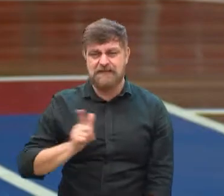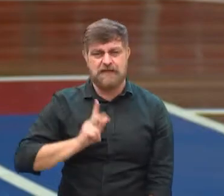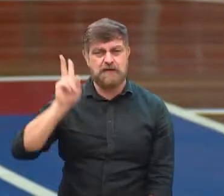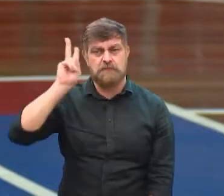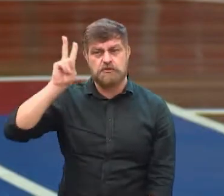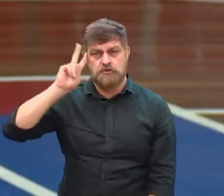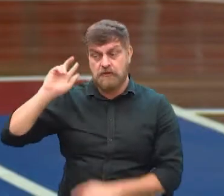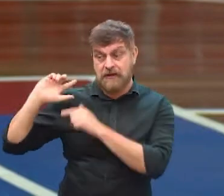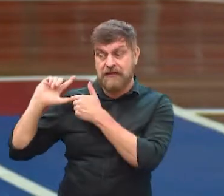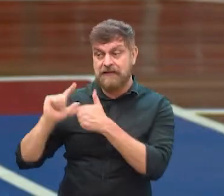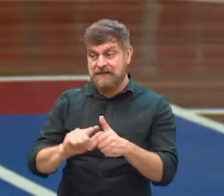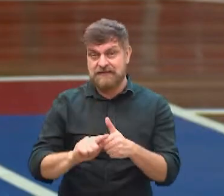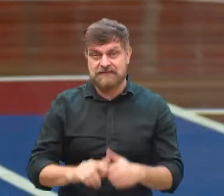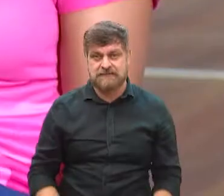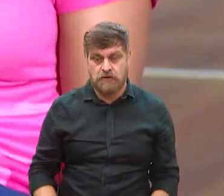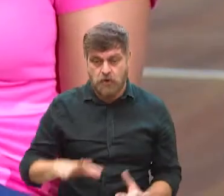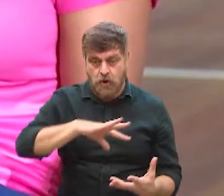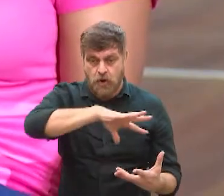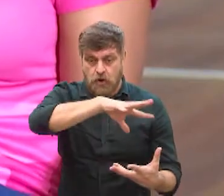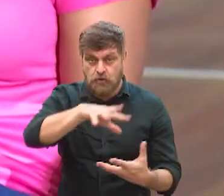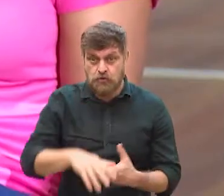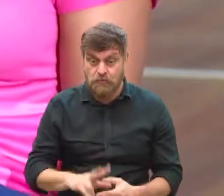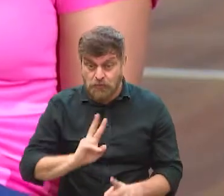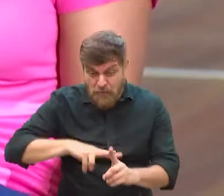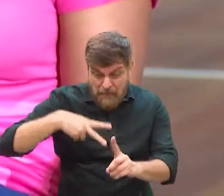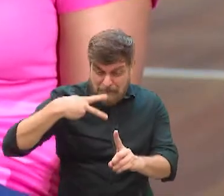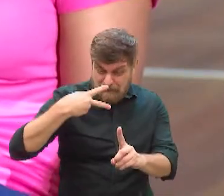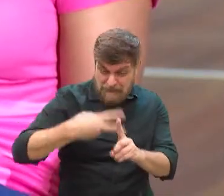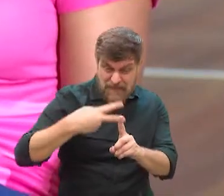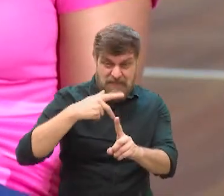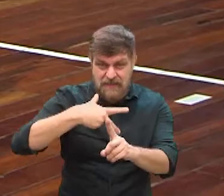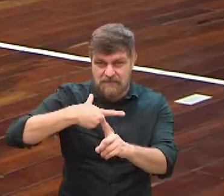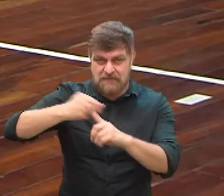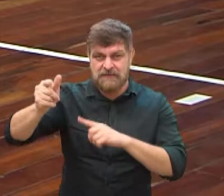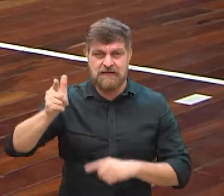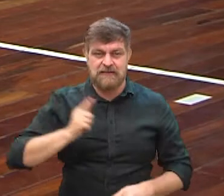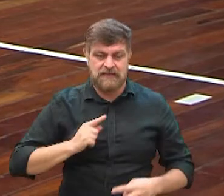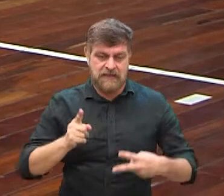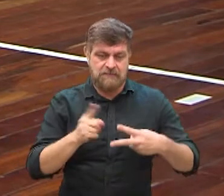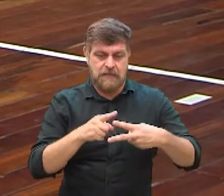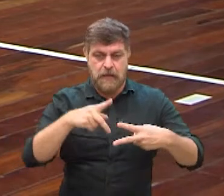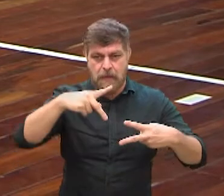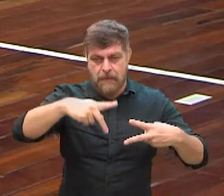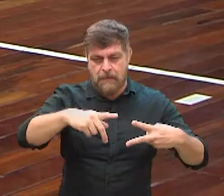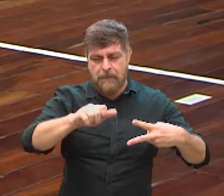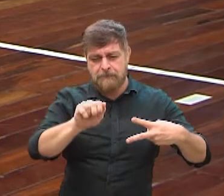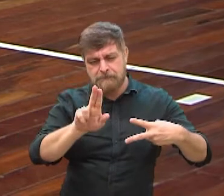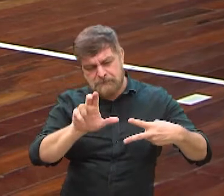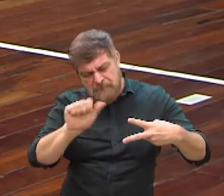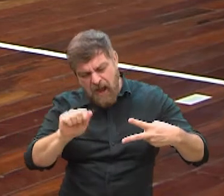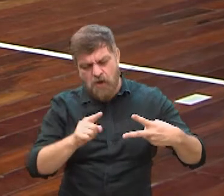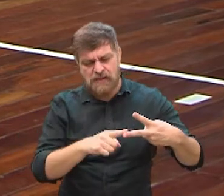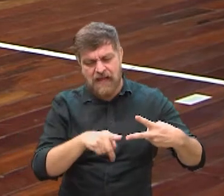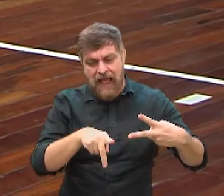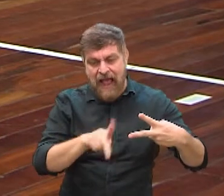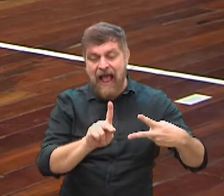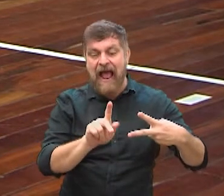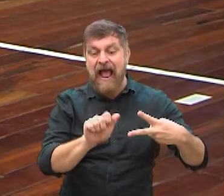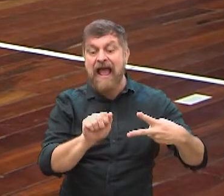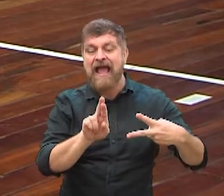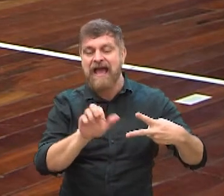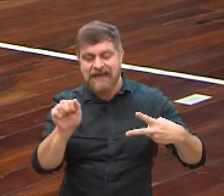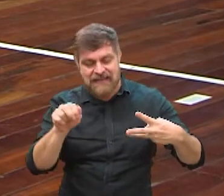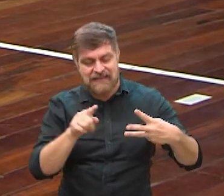né? Ela foi bicampeã do mundo com basquete, com uma super equipe, né? Com Paula, com Karina, com Hortência. Como é que é para